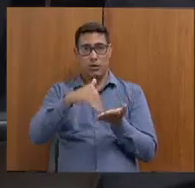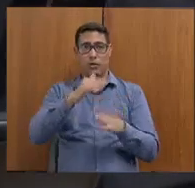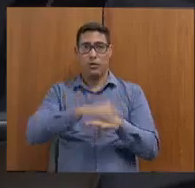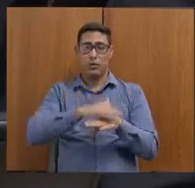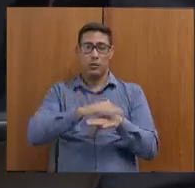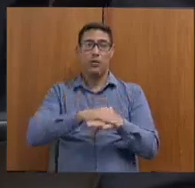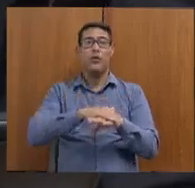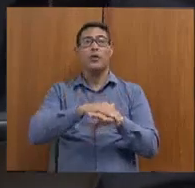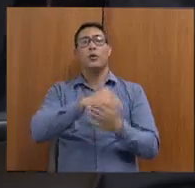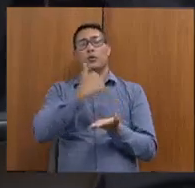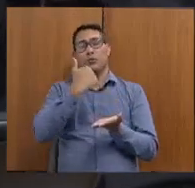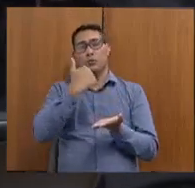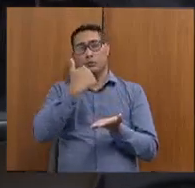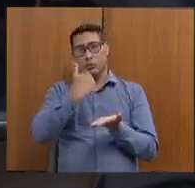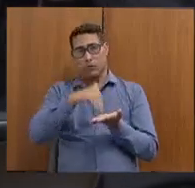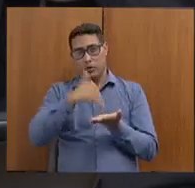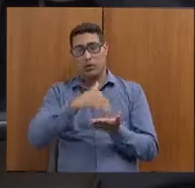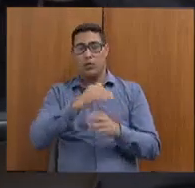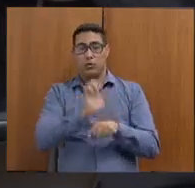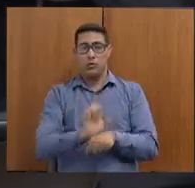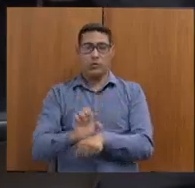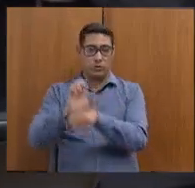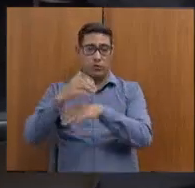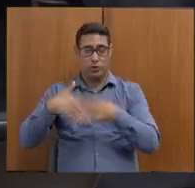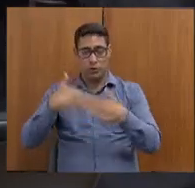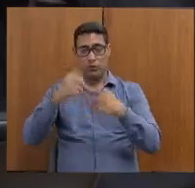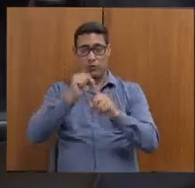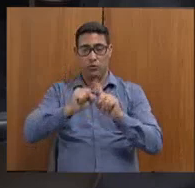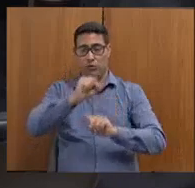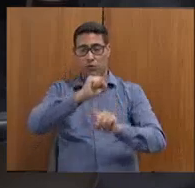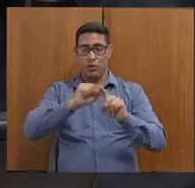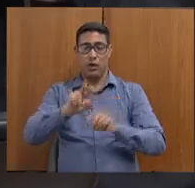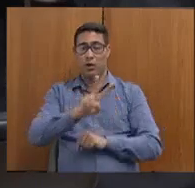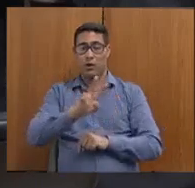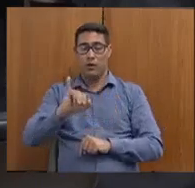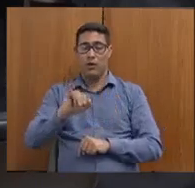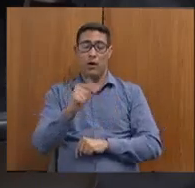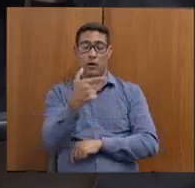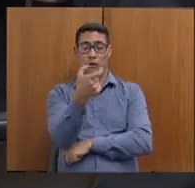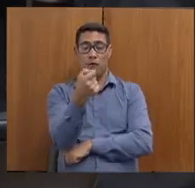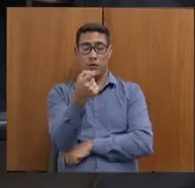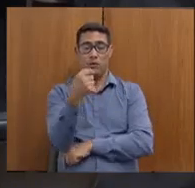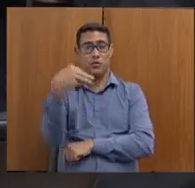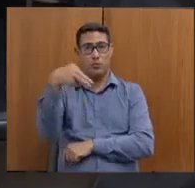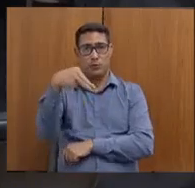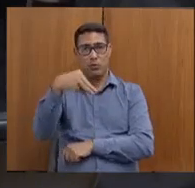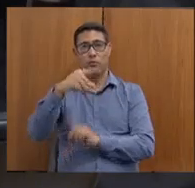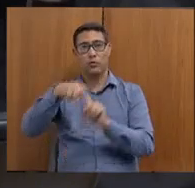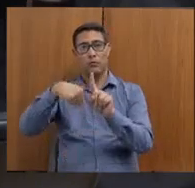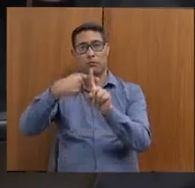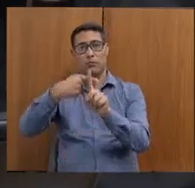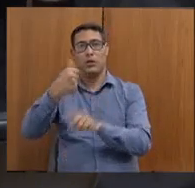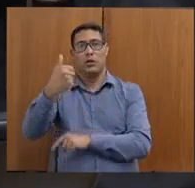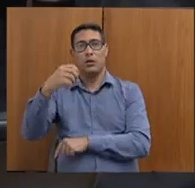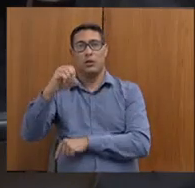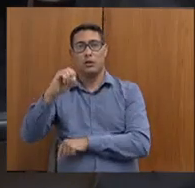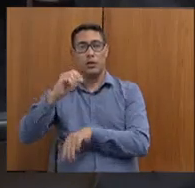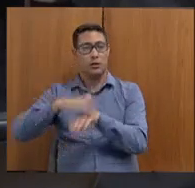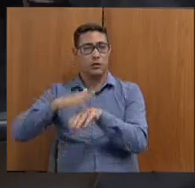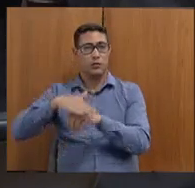Desenvolvimento Social disporá de até 20 minutos prorrogáveis por mais 10 para sua